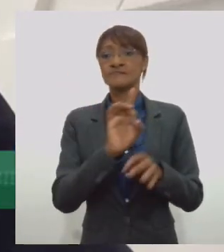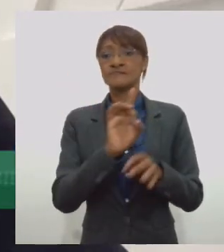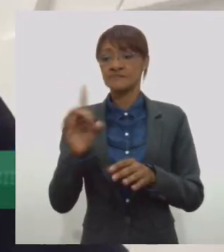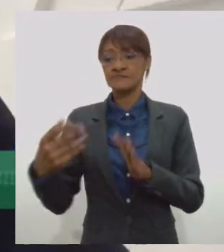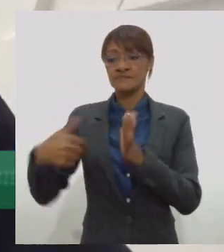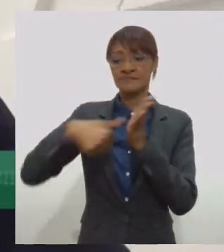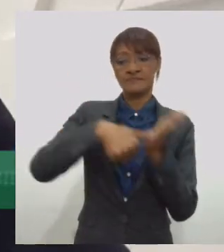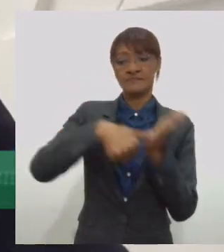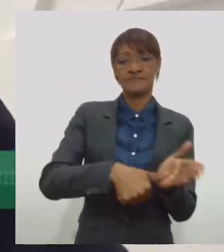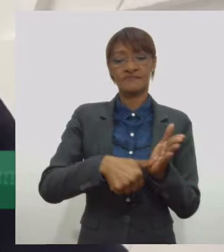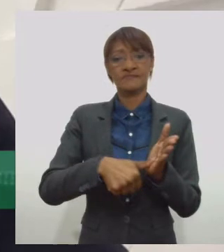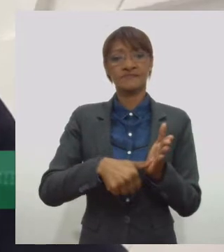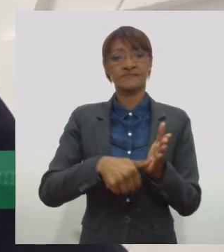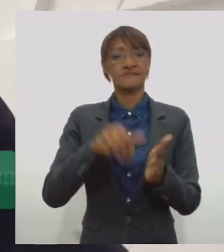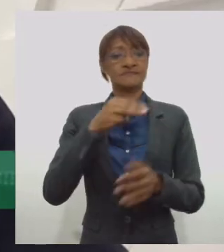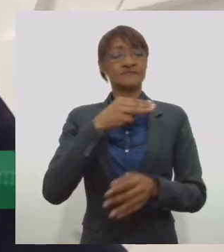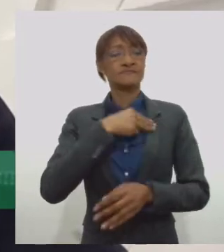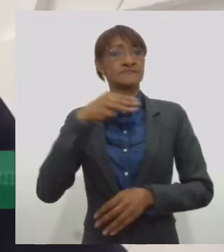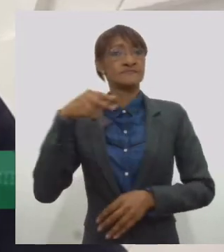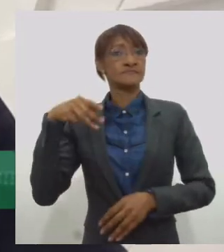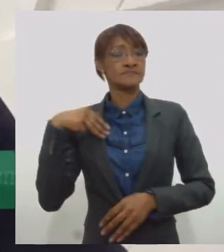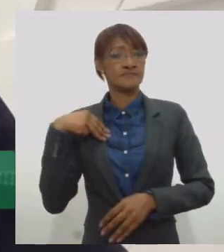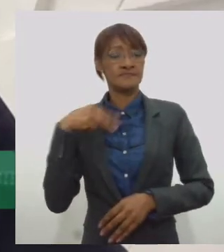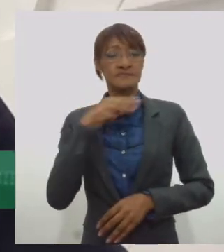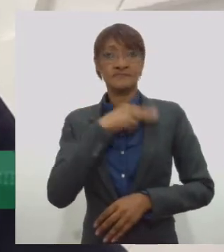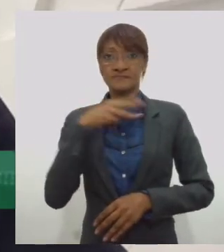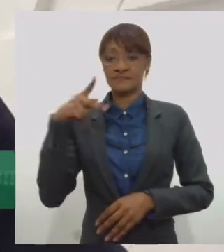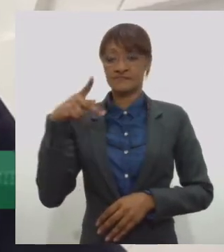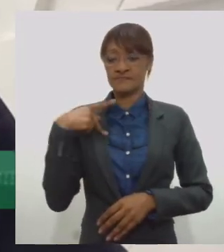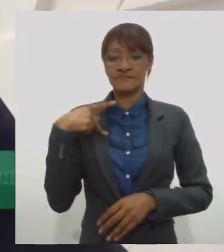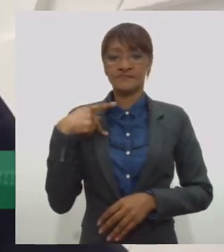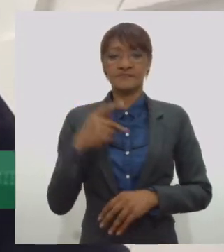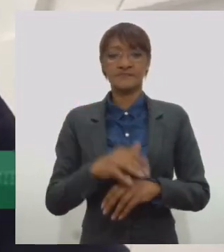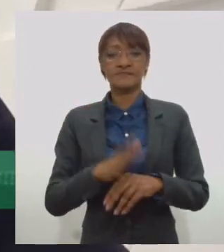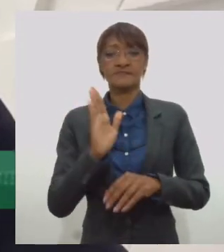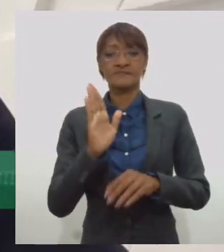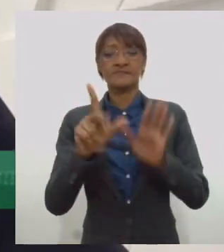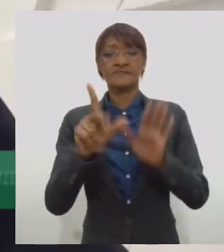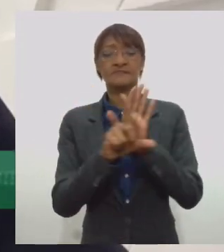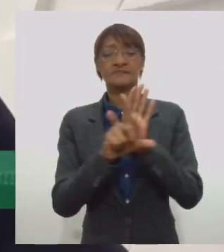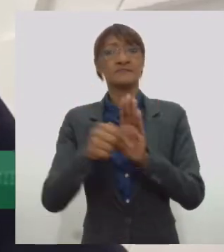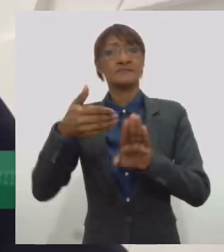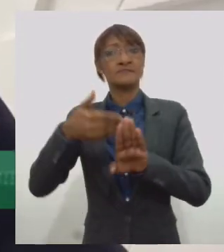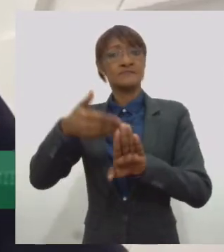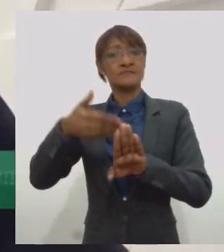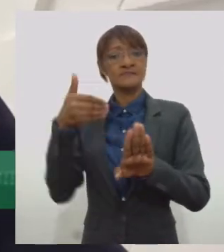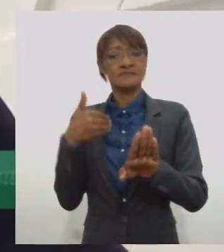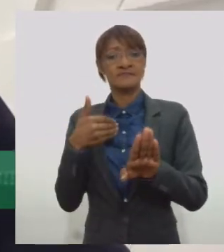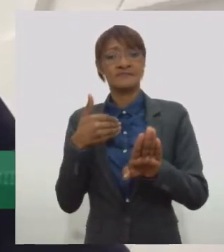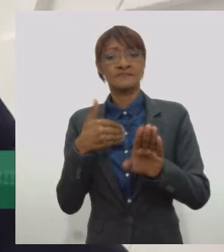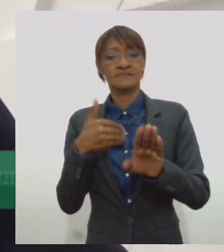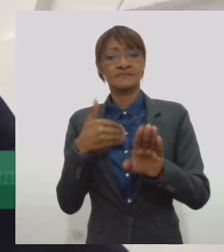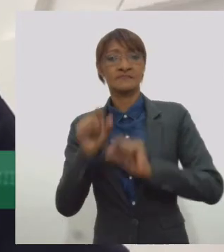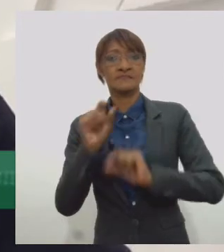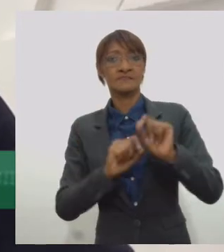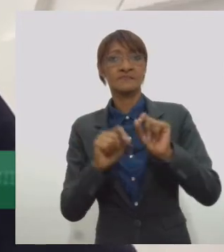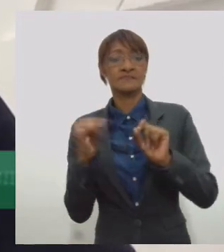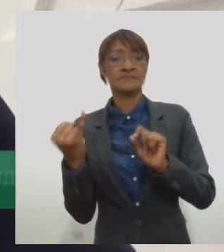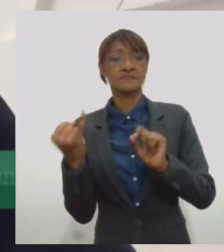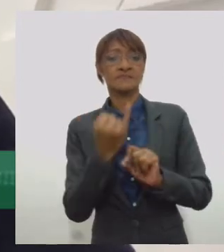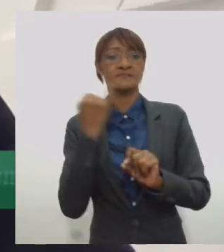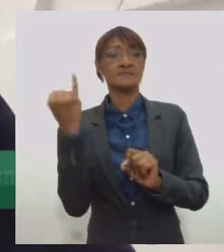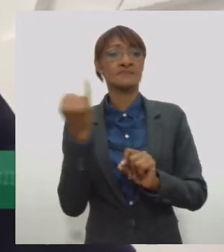do Ministério Público de maneira geral. Essa lei já tem sido utilizada desde essa época como um